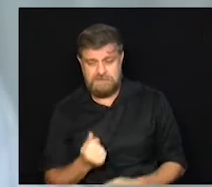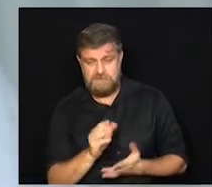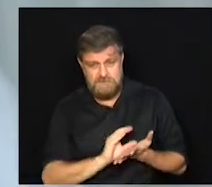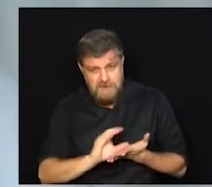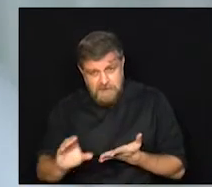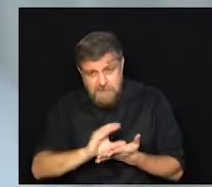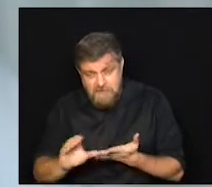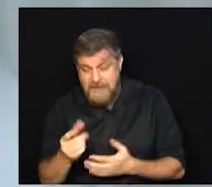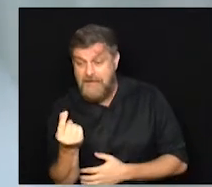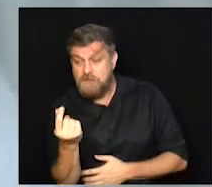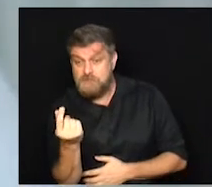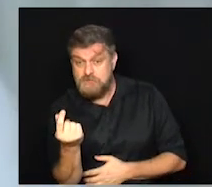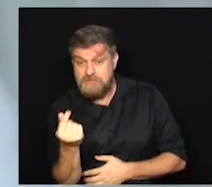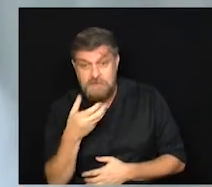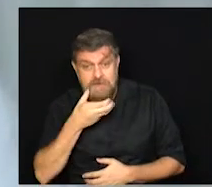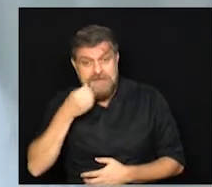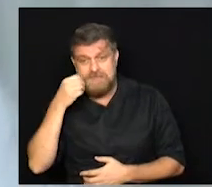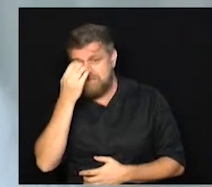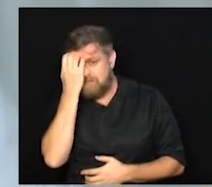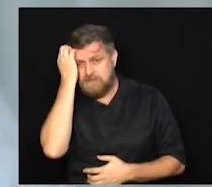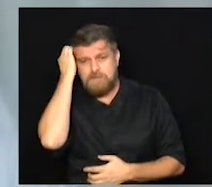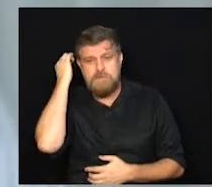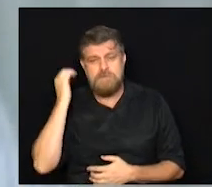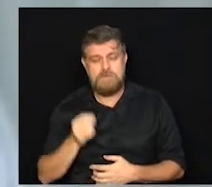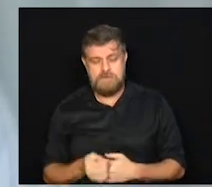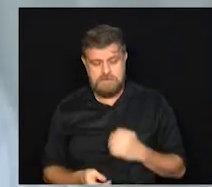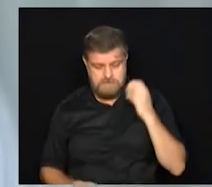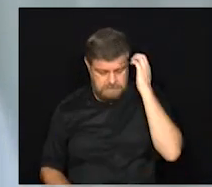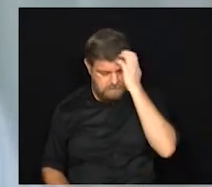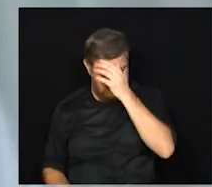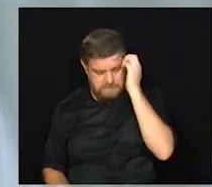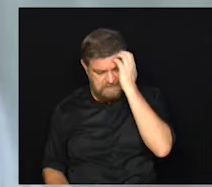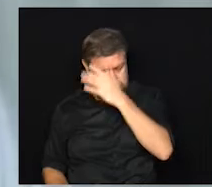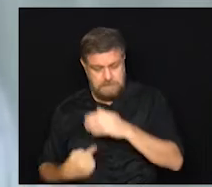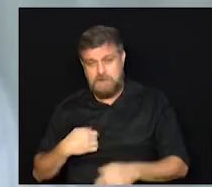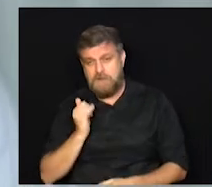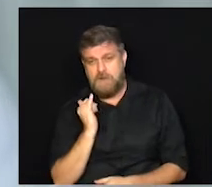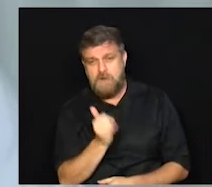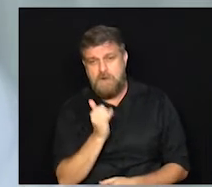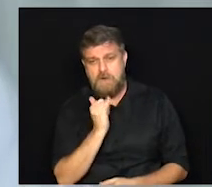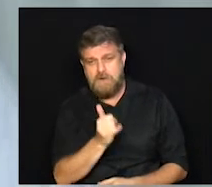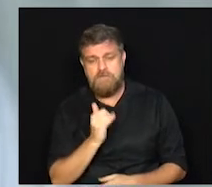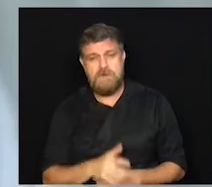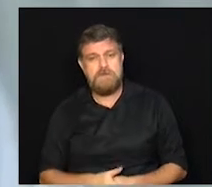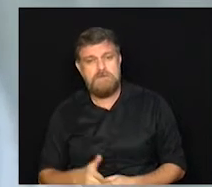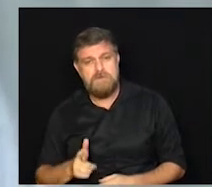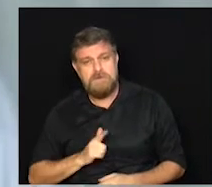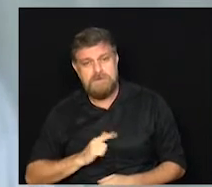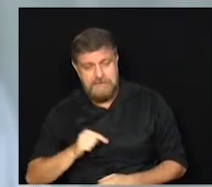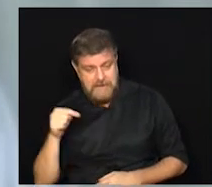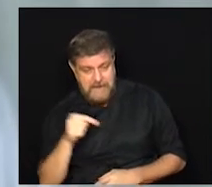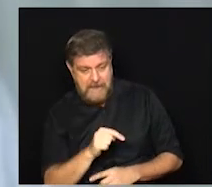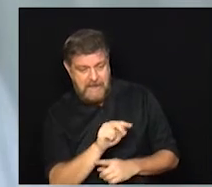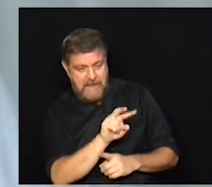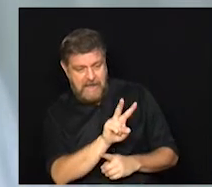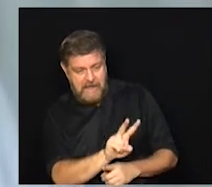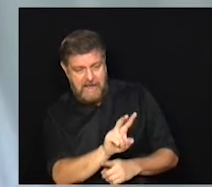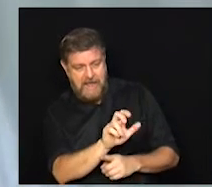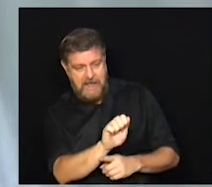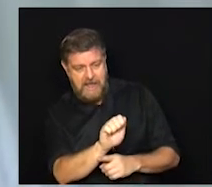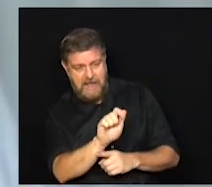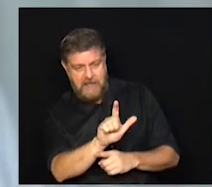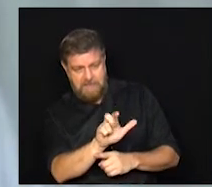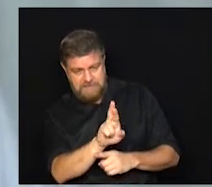é um direito também garantido em lei. Mas é o que eu sempre digo. Eu acho que, no caso da Valéria, ela deve